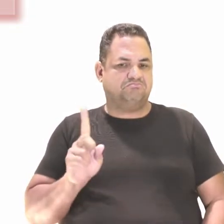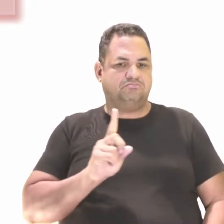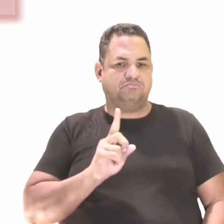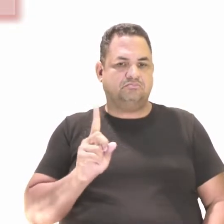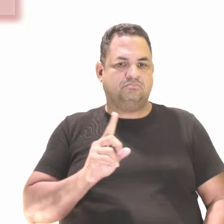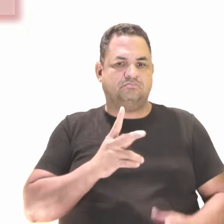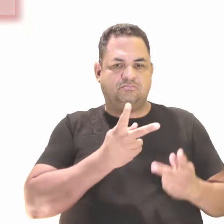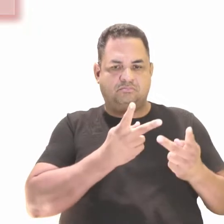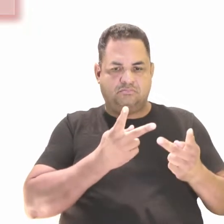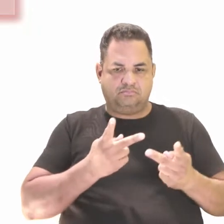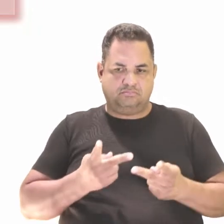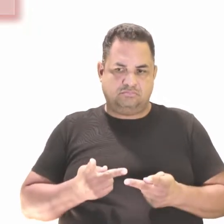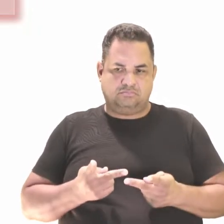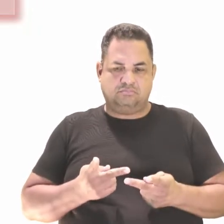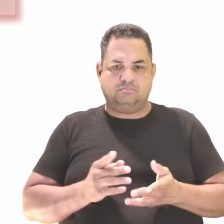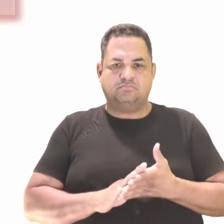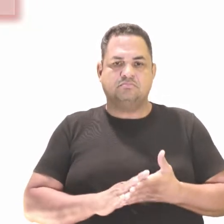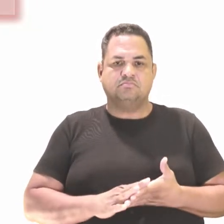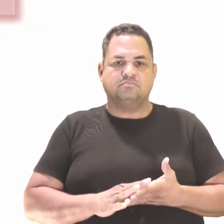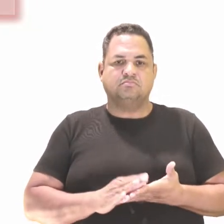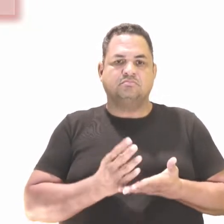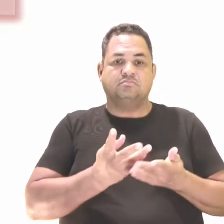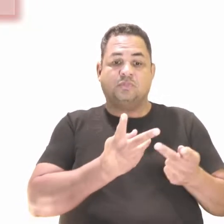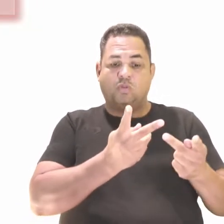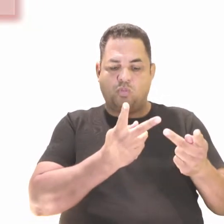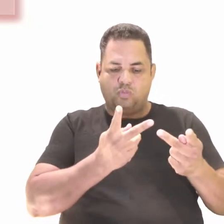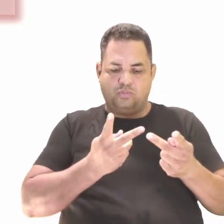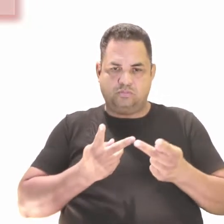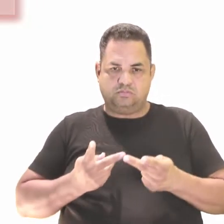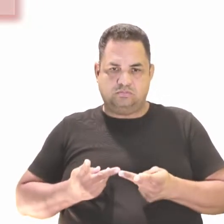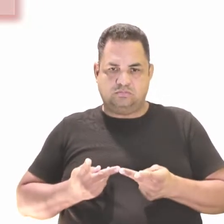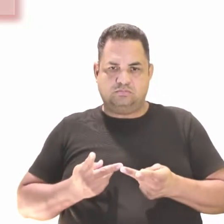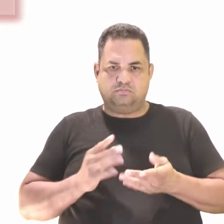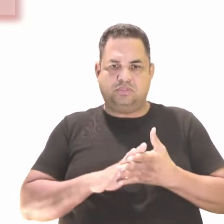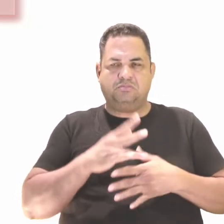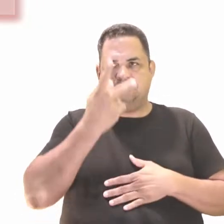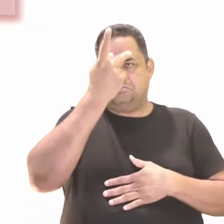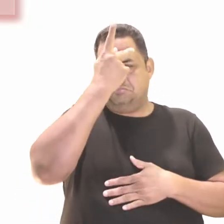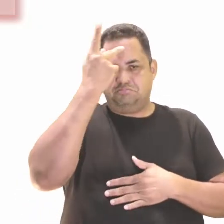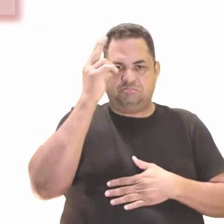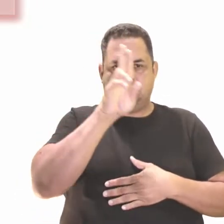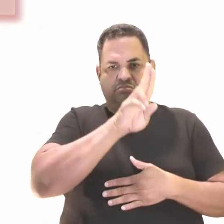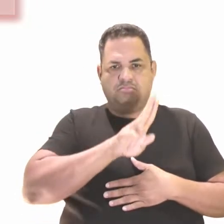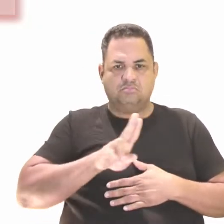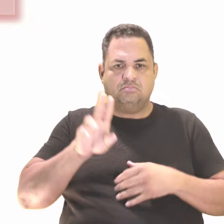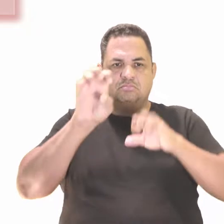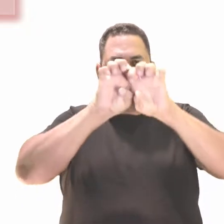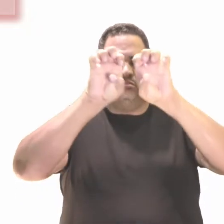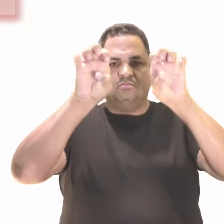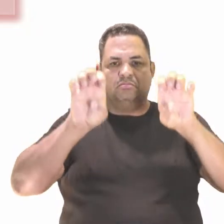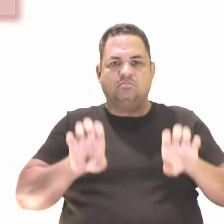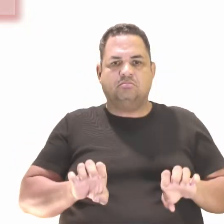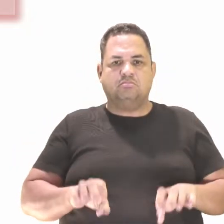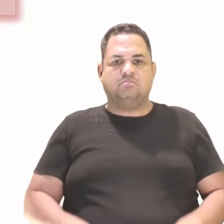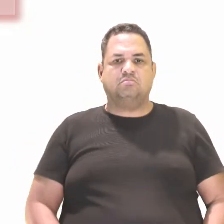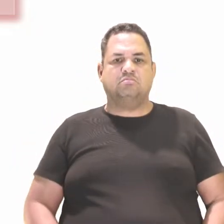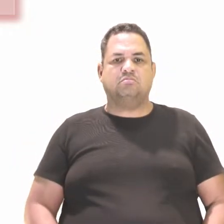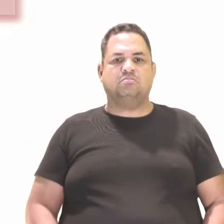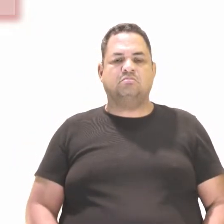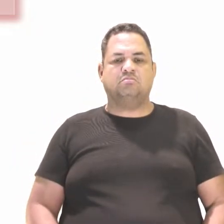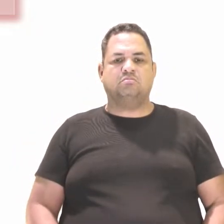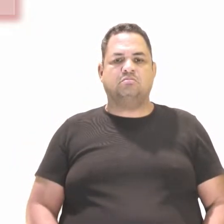negar convites, assim também como convidar alguém, usando essa estrutura do would